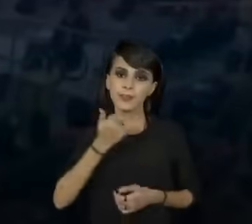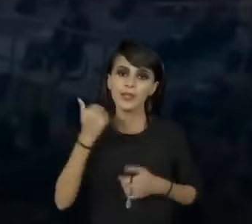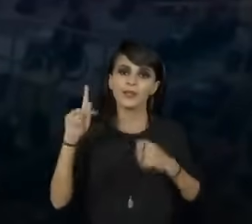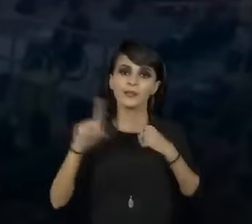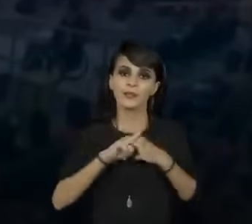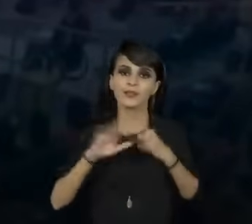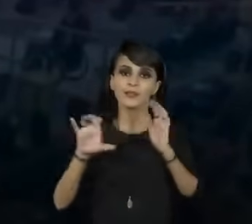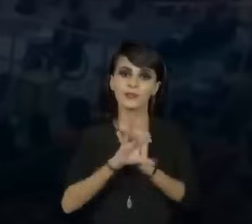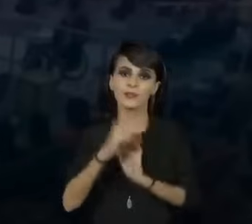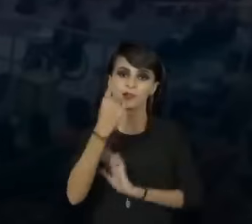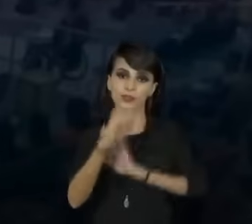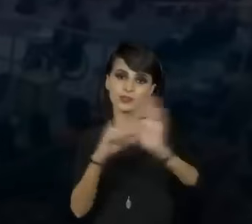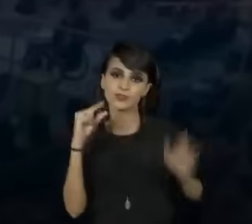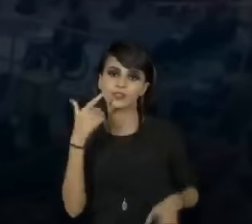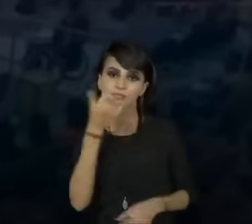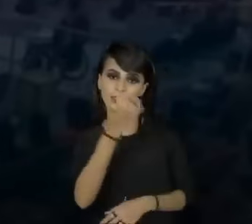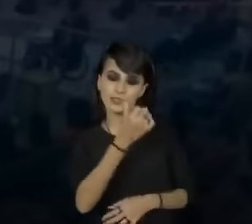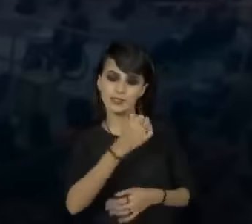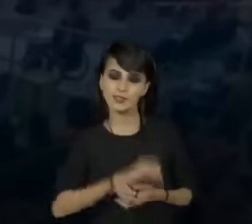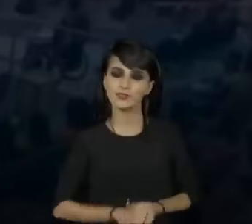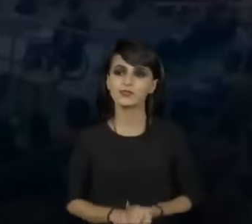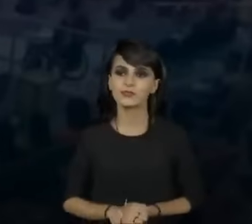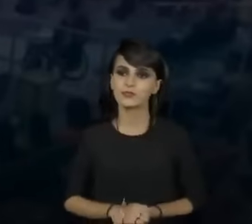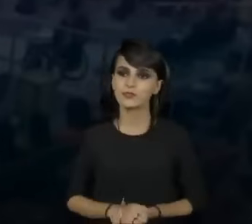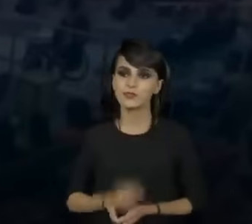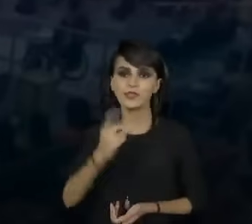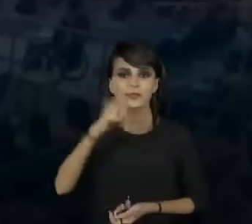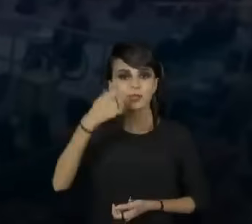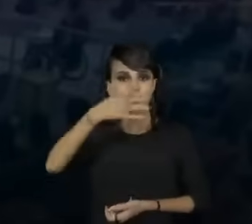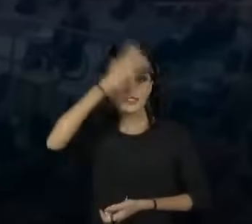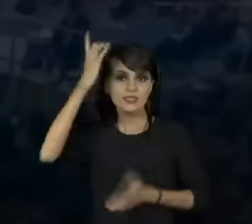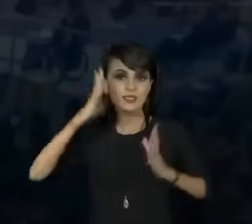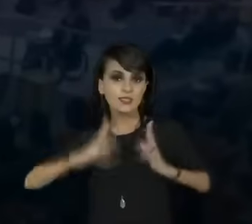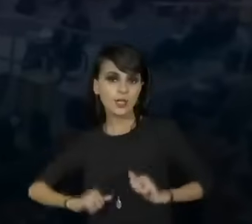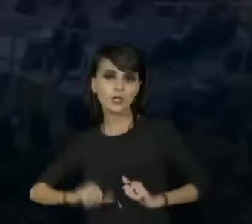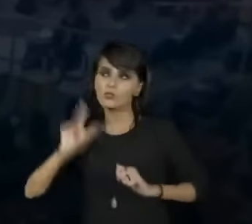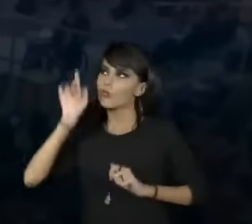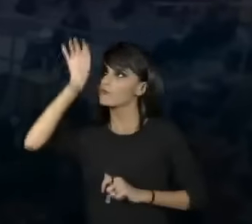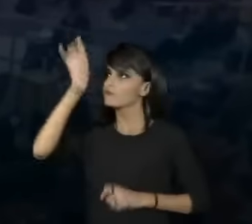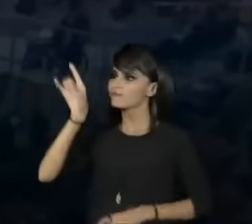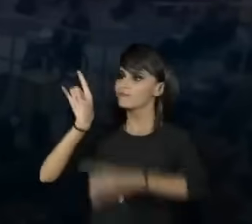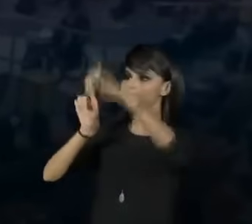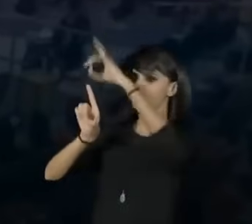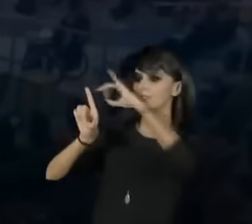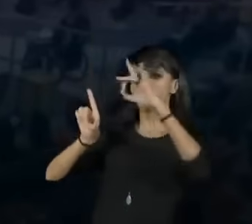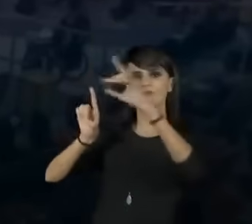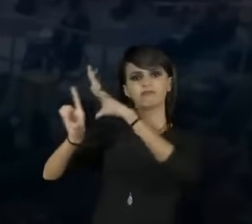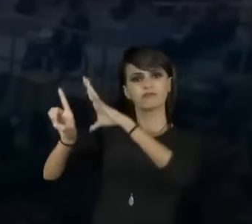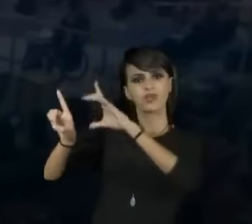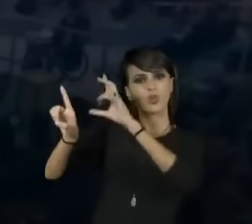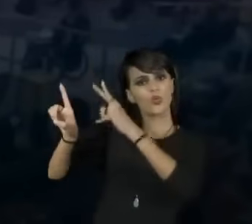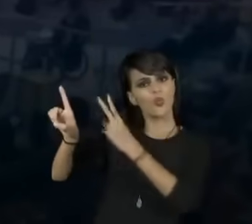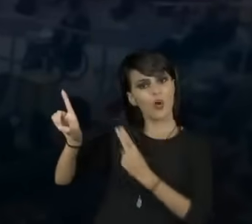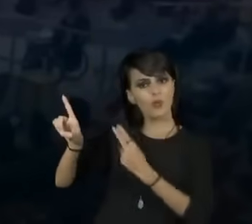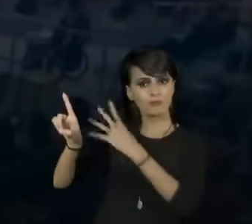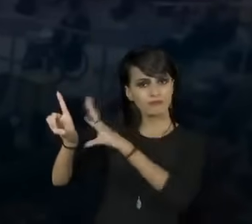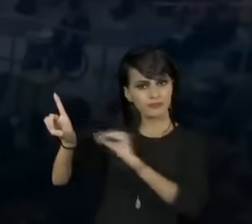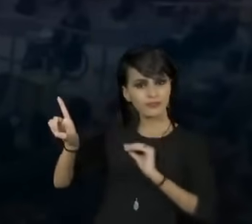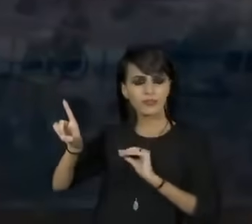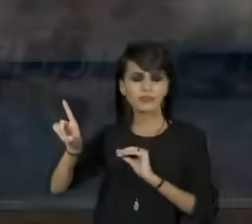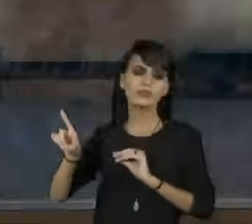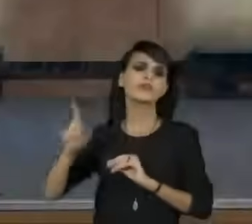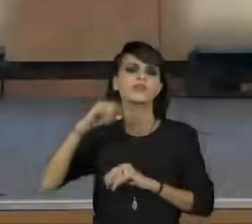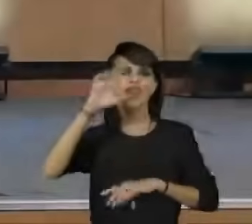Versículo 15 16 Sede Santos como ele é santo como é santo aquele que vos chamou